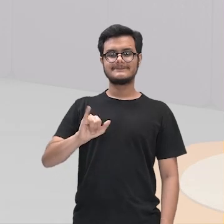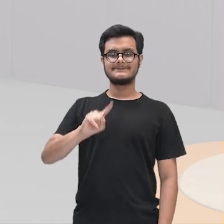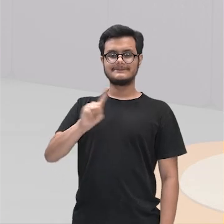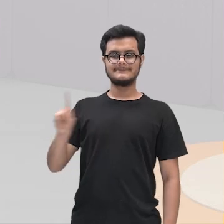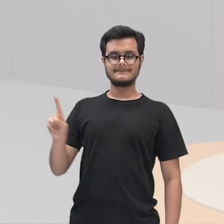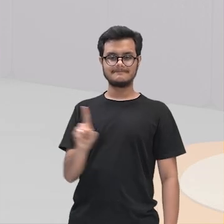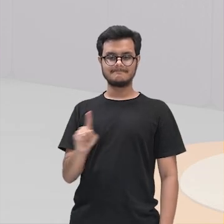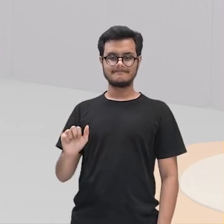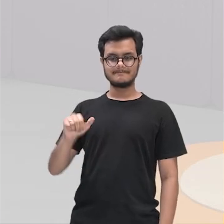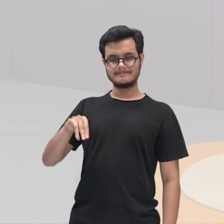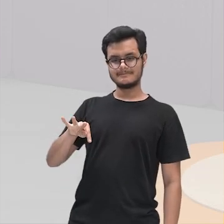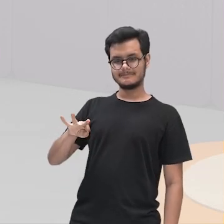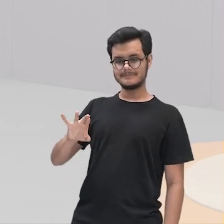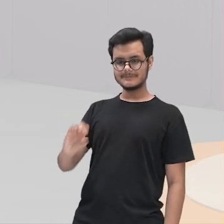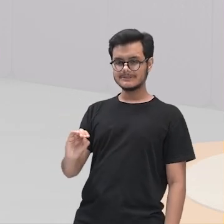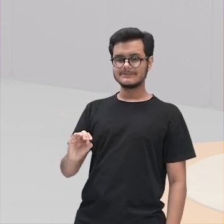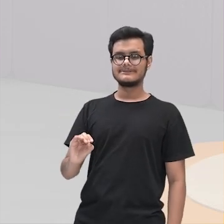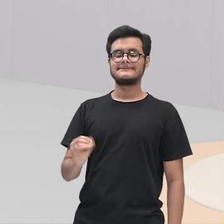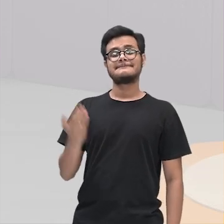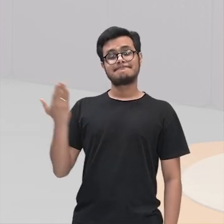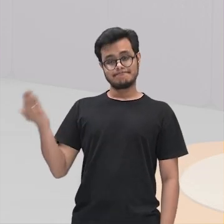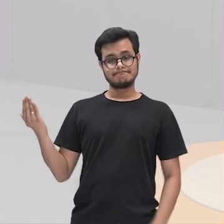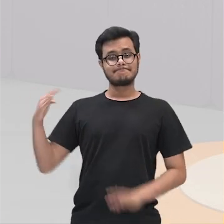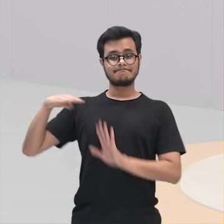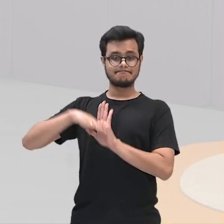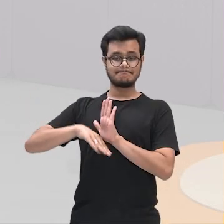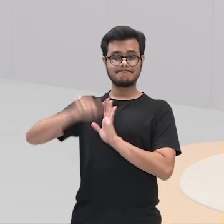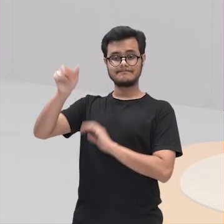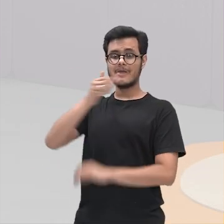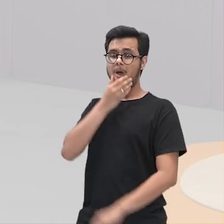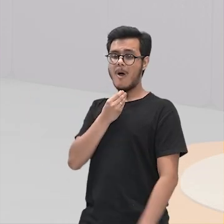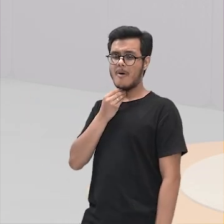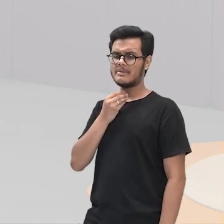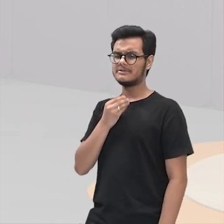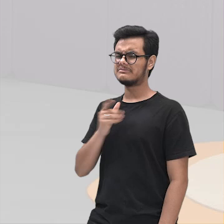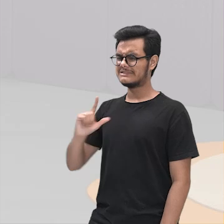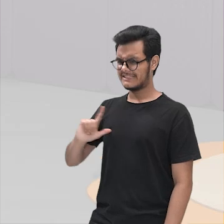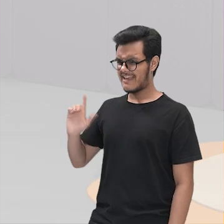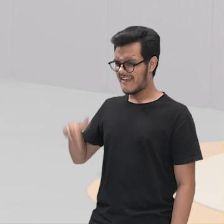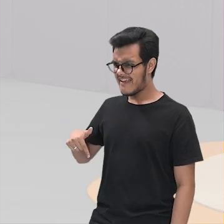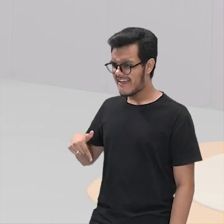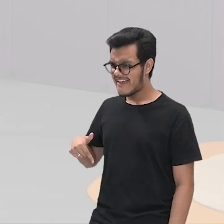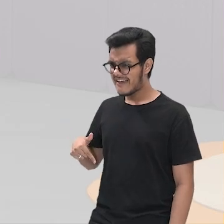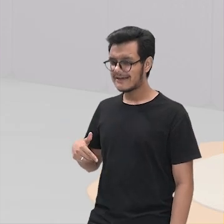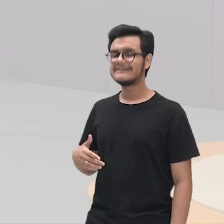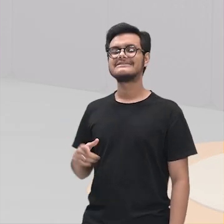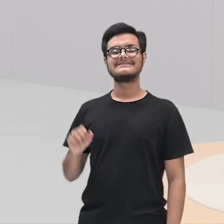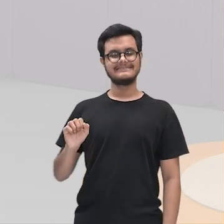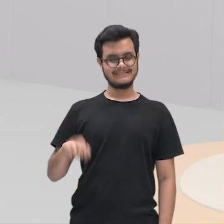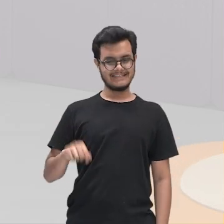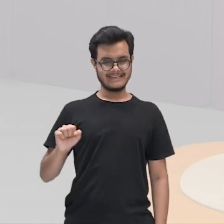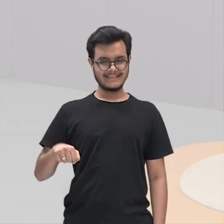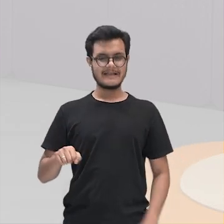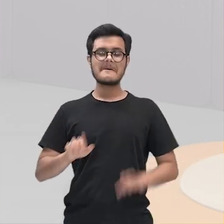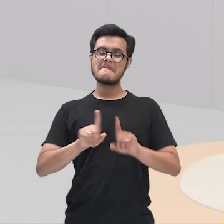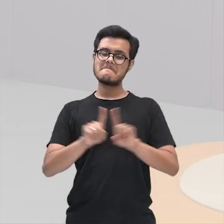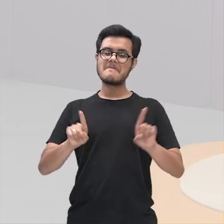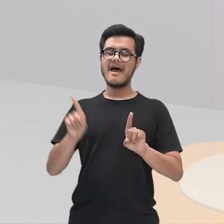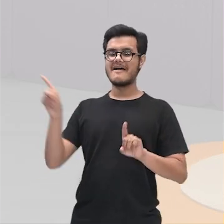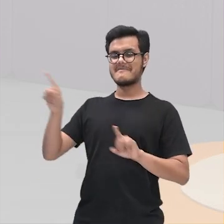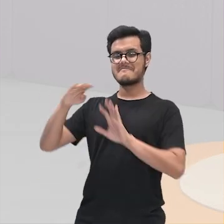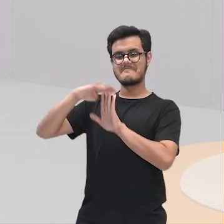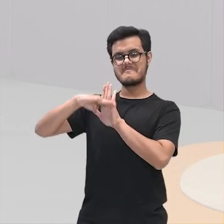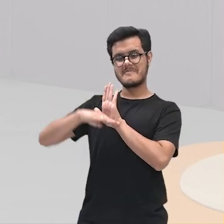aqui parte do legado do governo de Justiniano. Teve mais coisa, professor? Vixe, teve muito mais, mas a gente destaca aqui